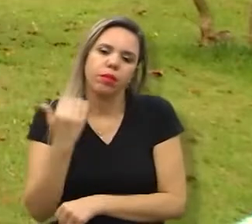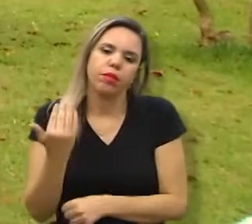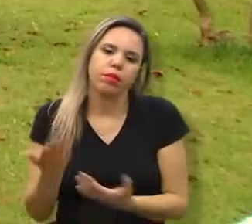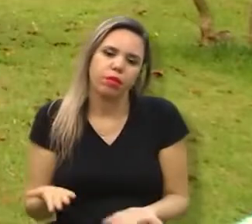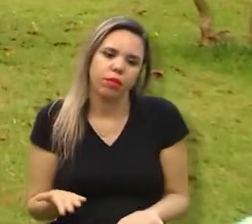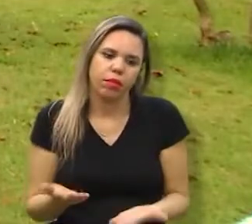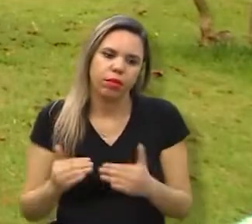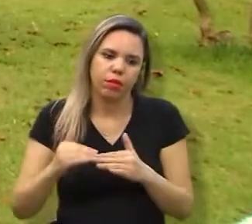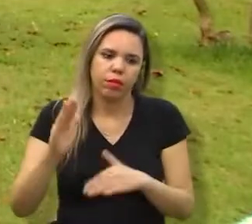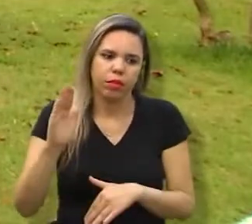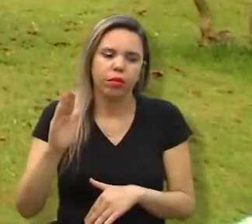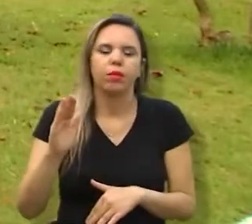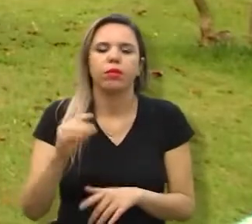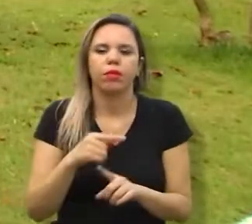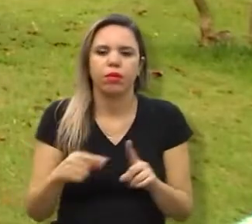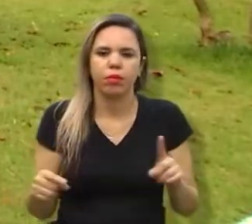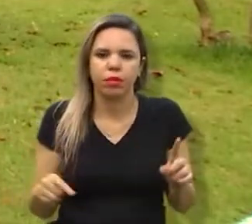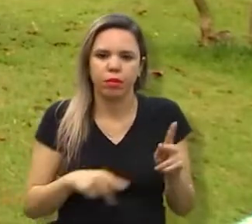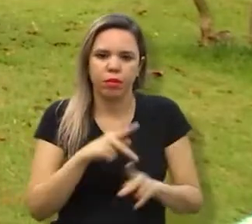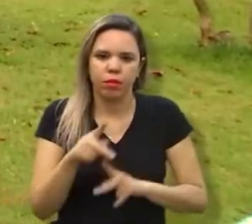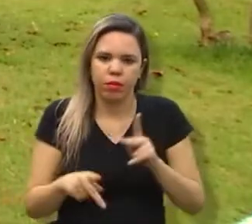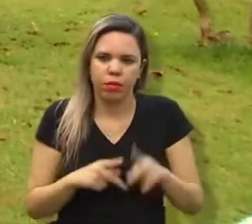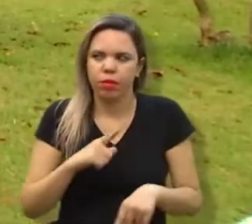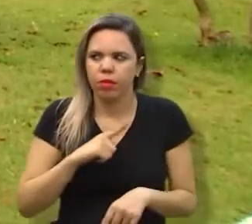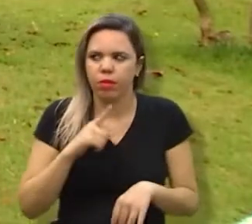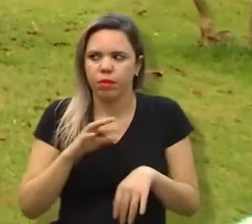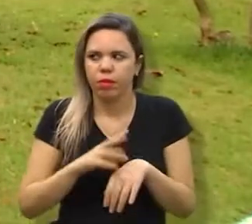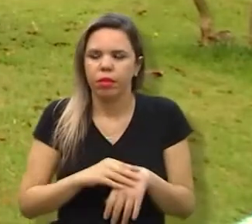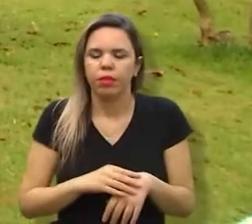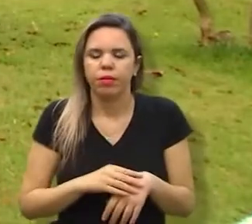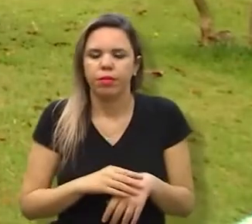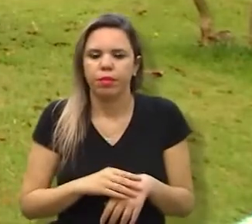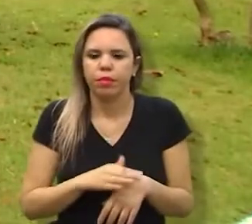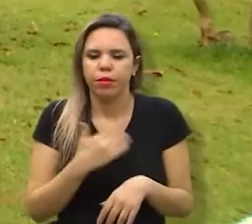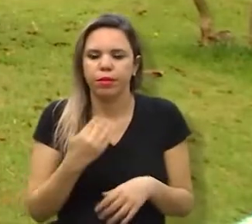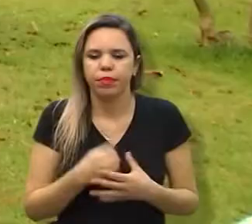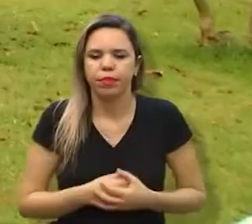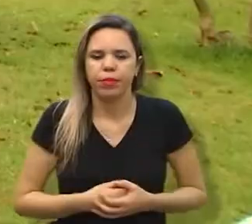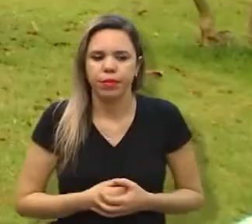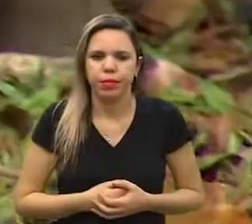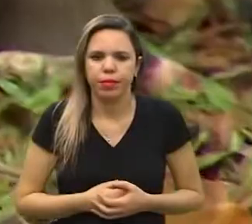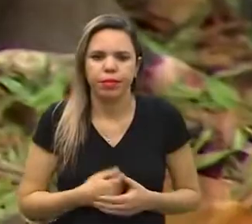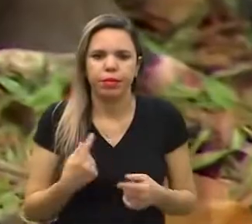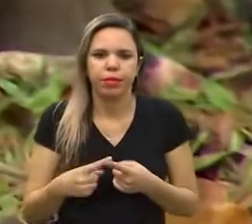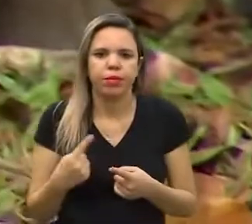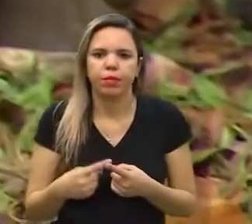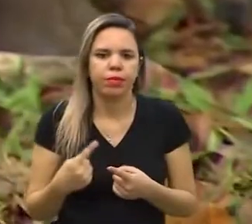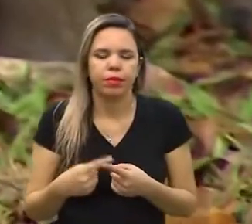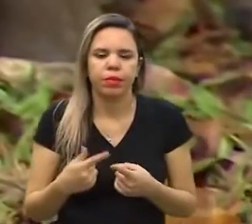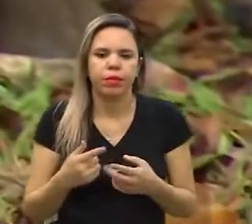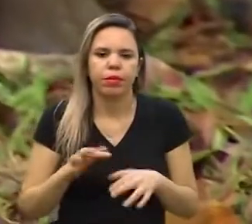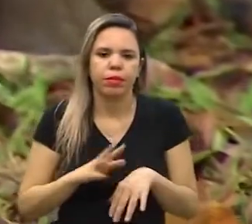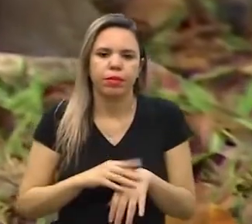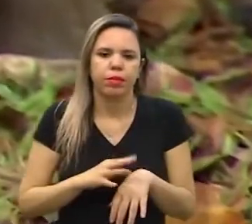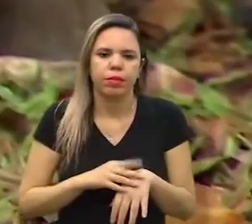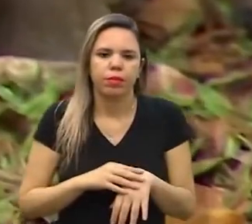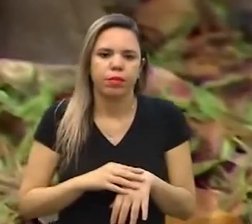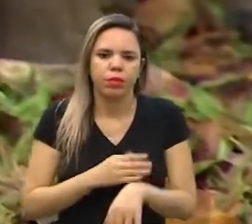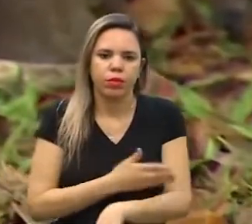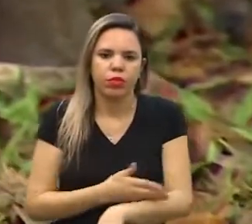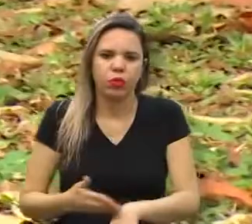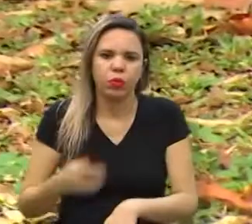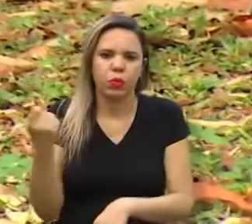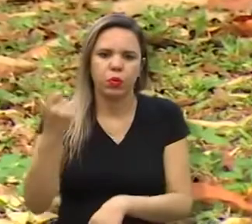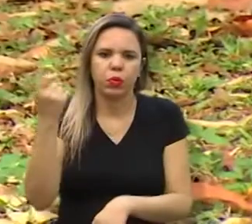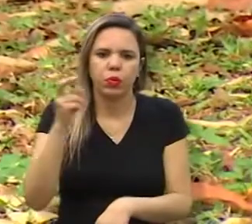60% de mortes. São acima de mais da metade das pessoas que têm a doença morrem. Isso porque os sintomas da doença